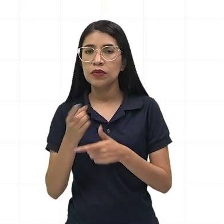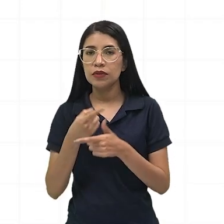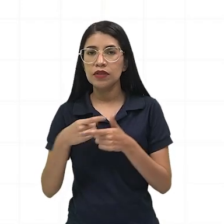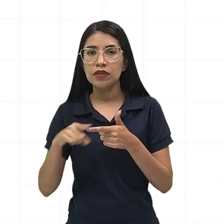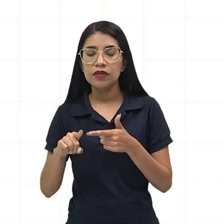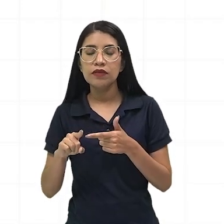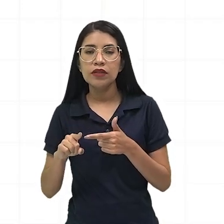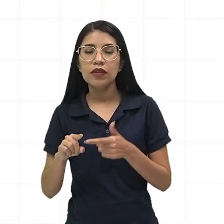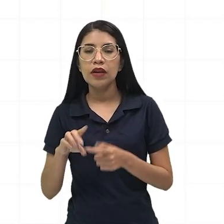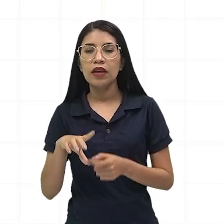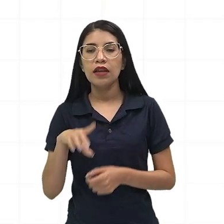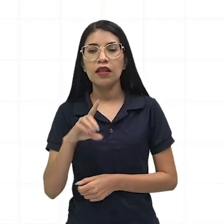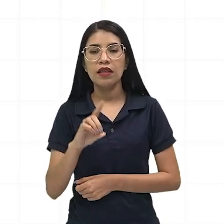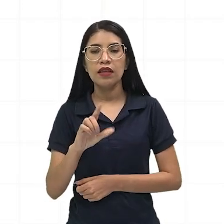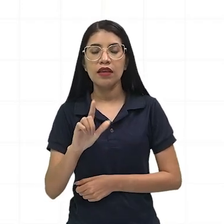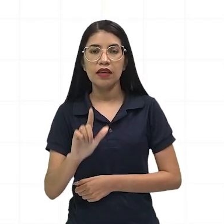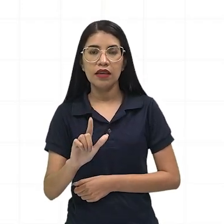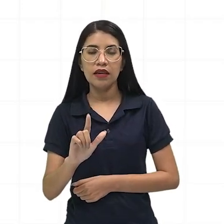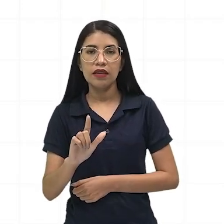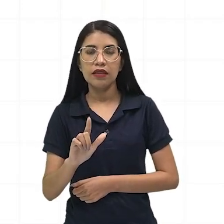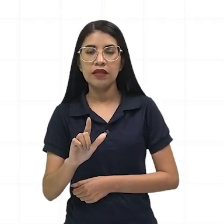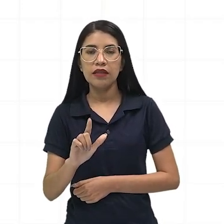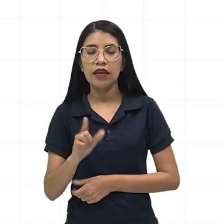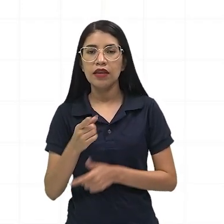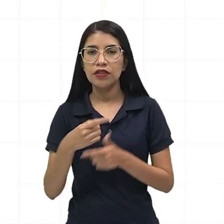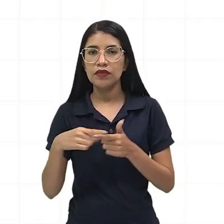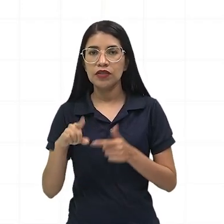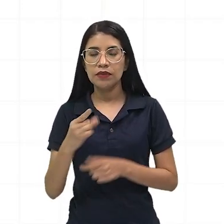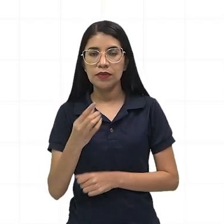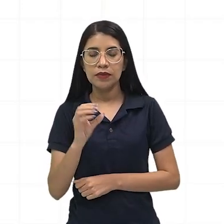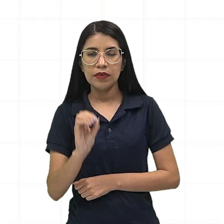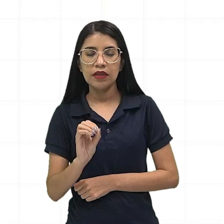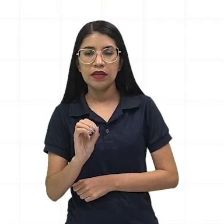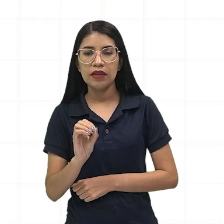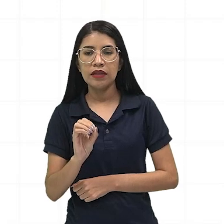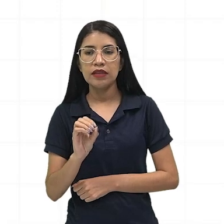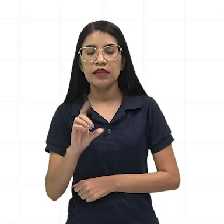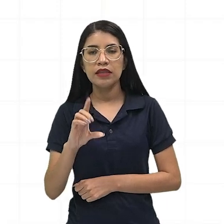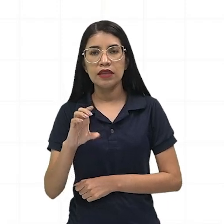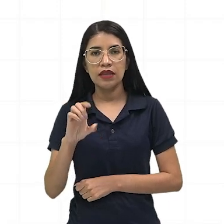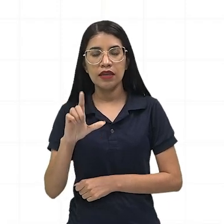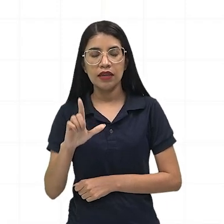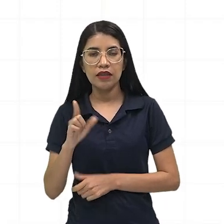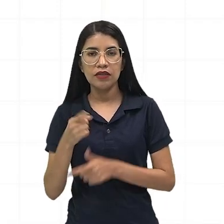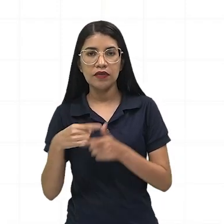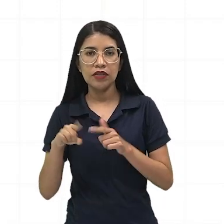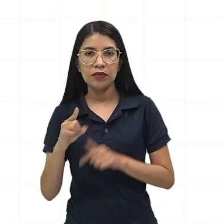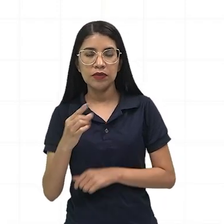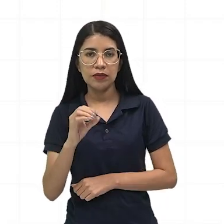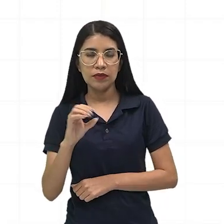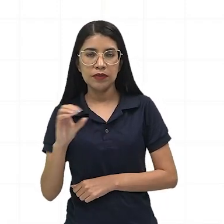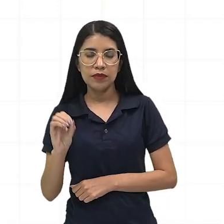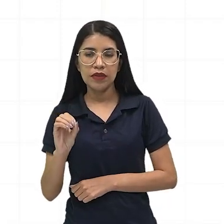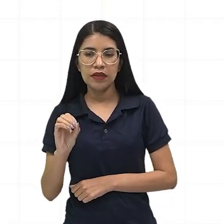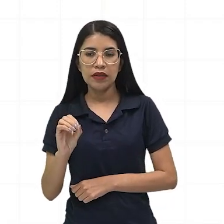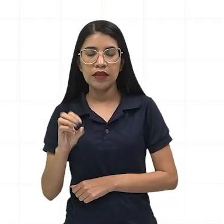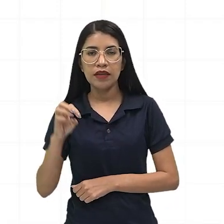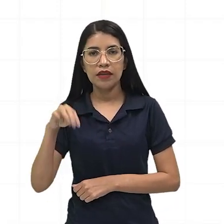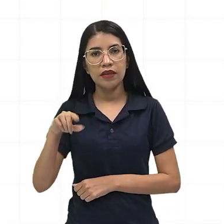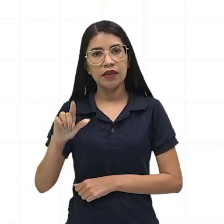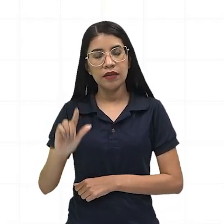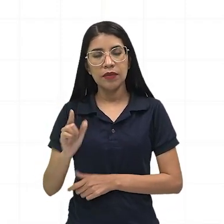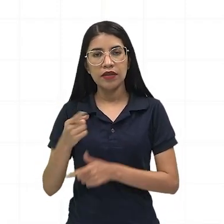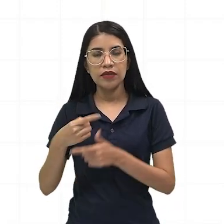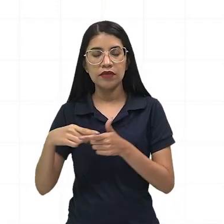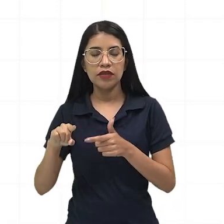submúltiplos. Decilitro, né? É 1 litro dividido por 10. Centilitro, 1 litro dividido por 100. E 1 mililitro